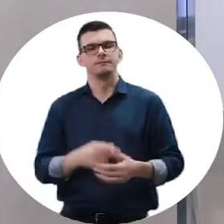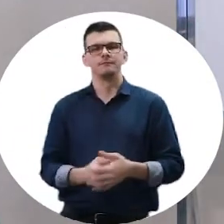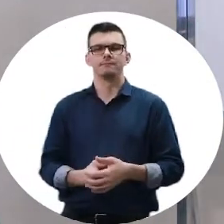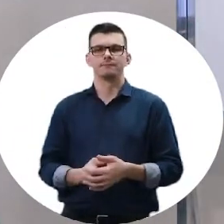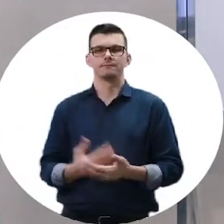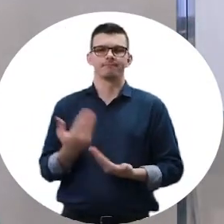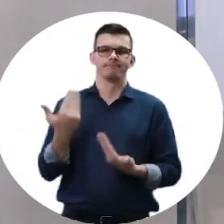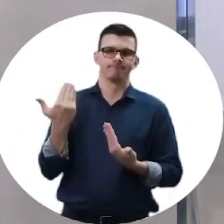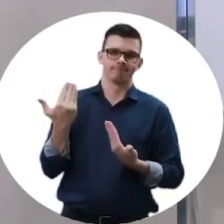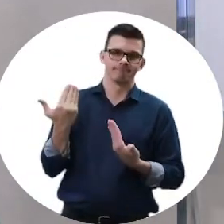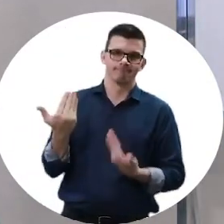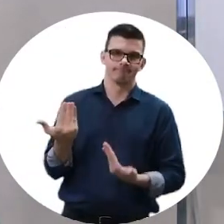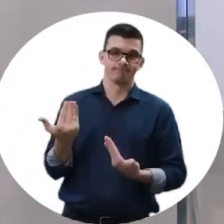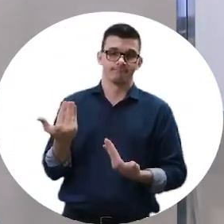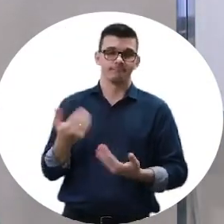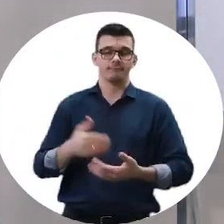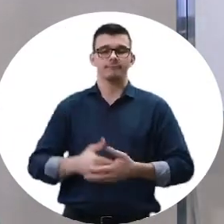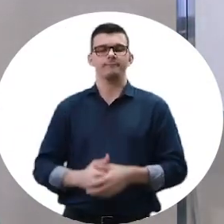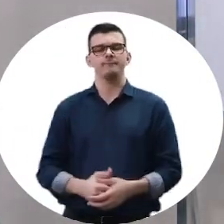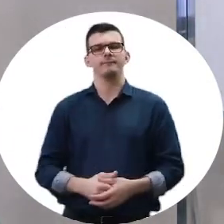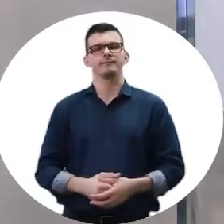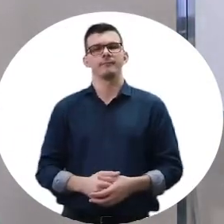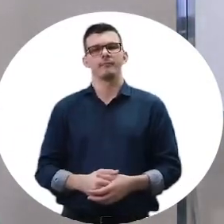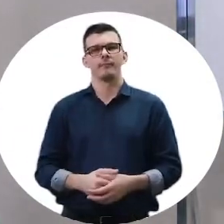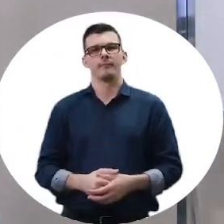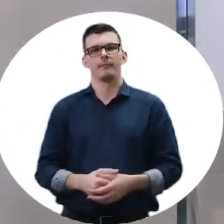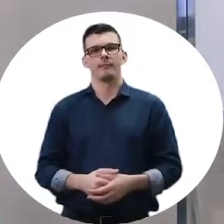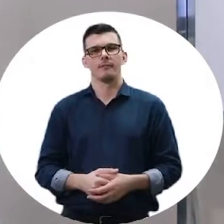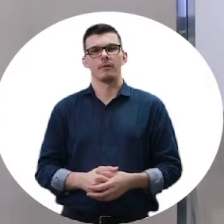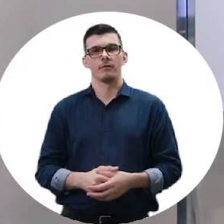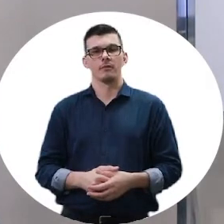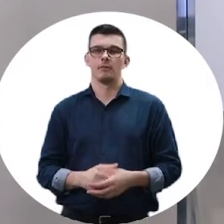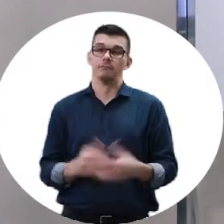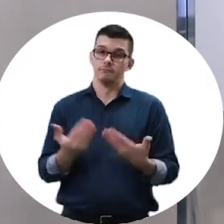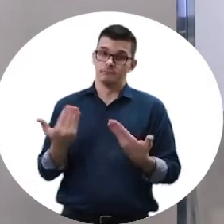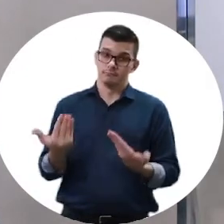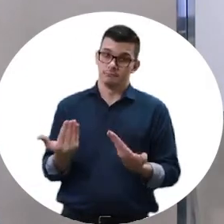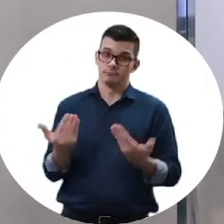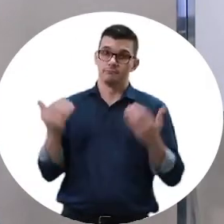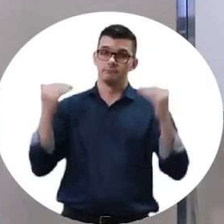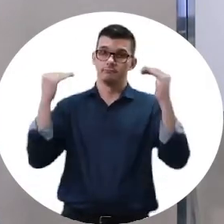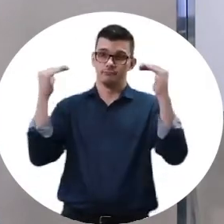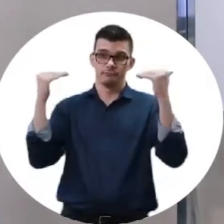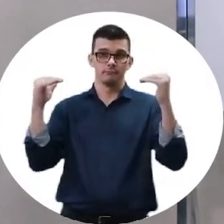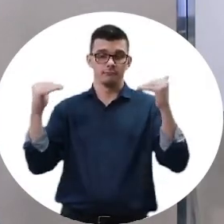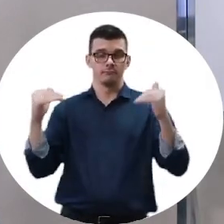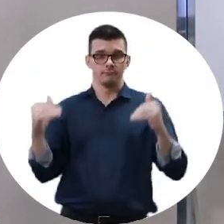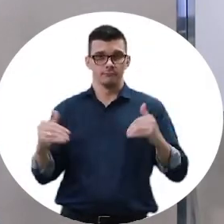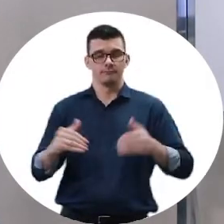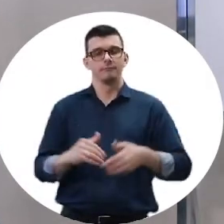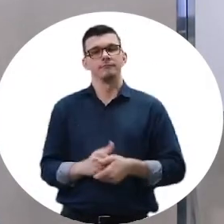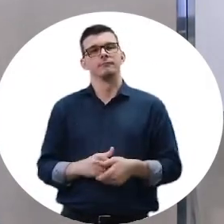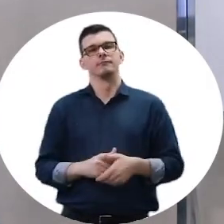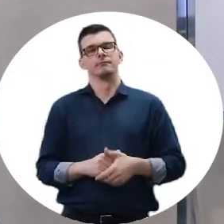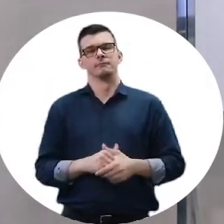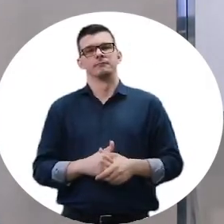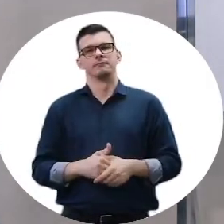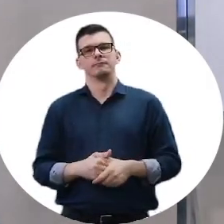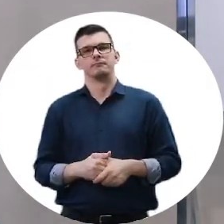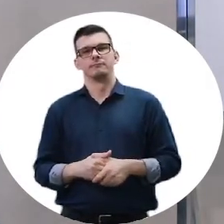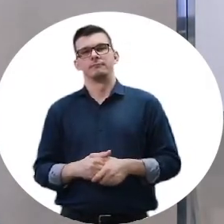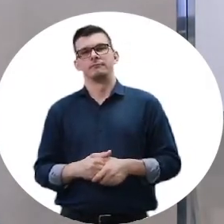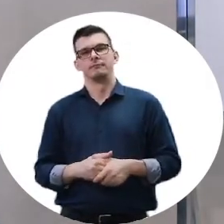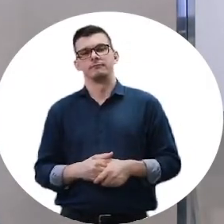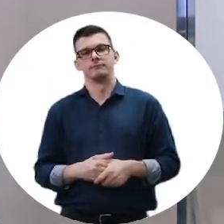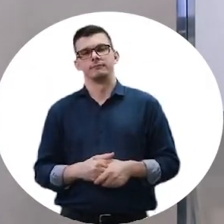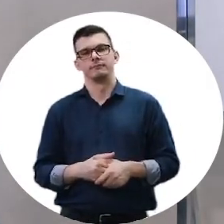Então, vai ficar força que A está fazendo em B, é a massa de B, vezes aceleração. Essa